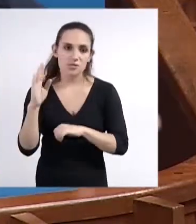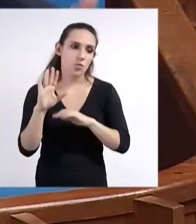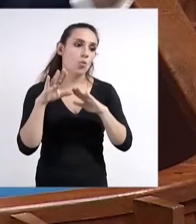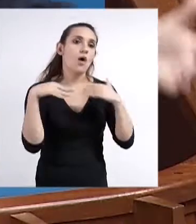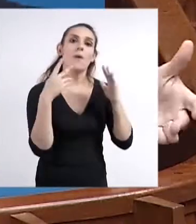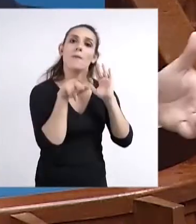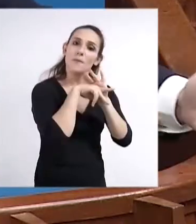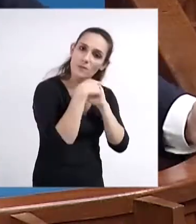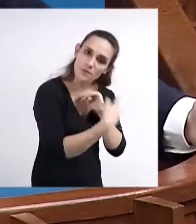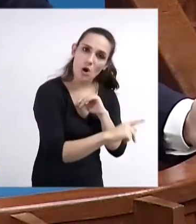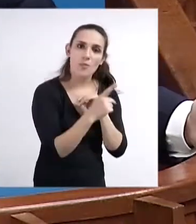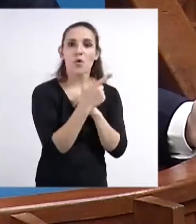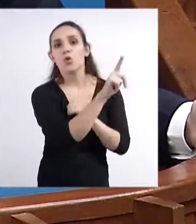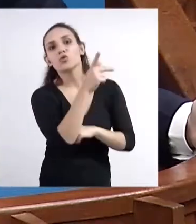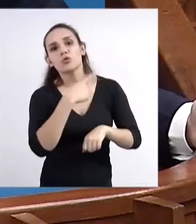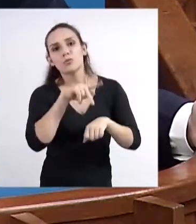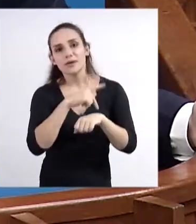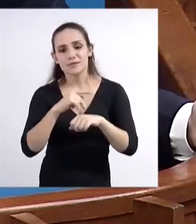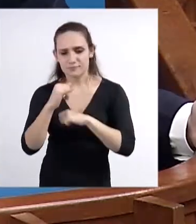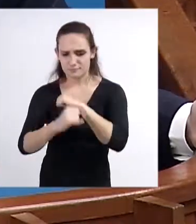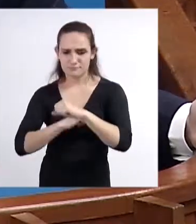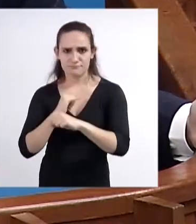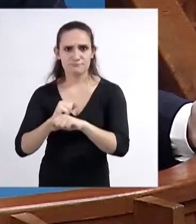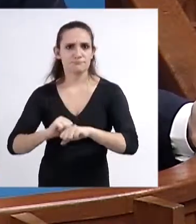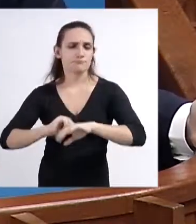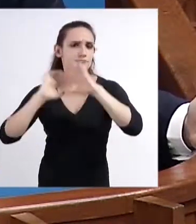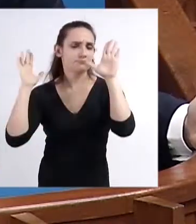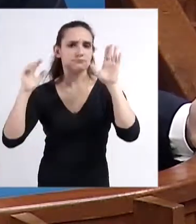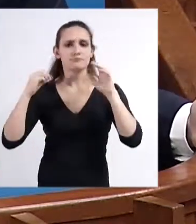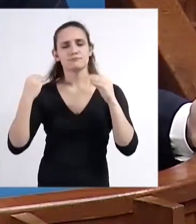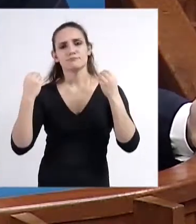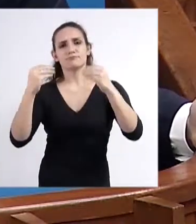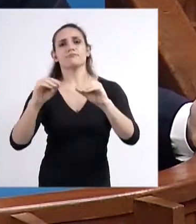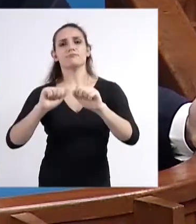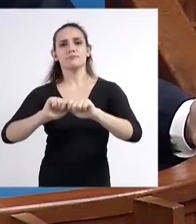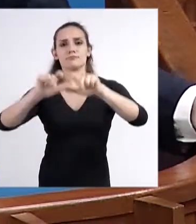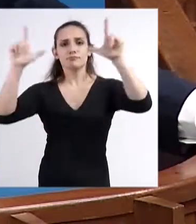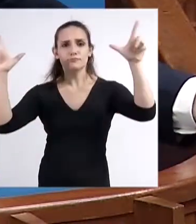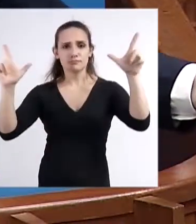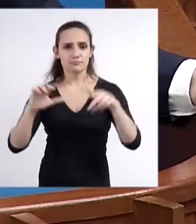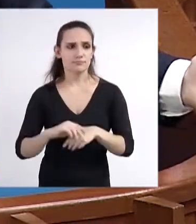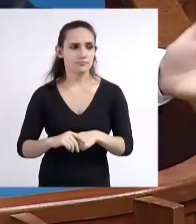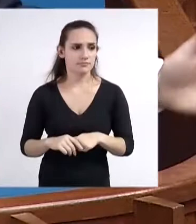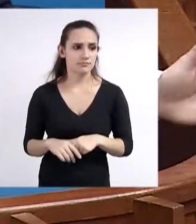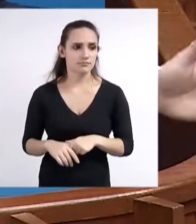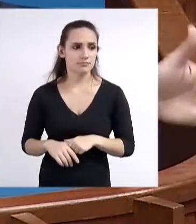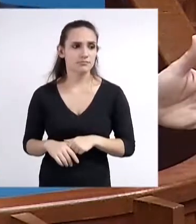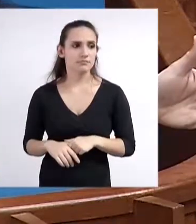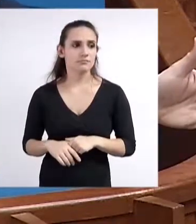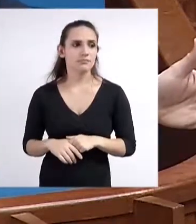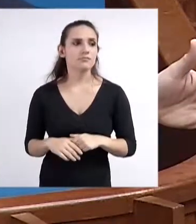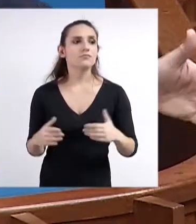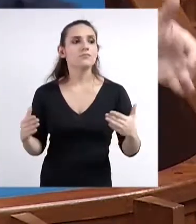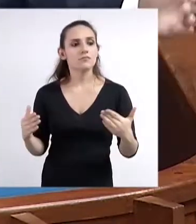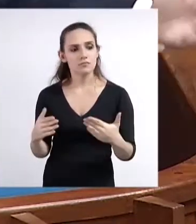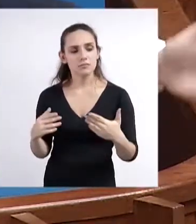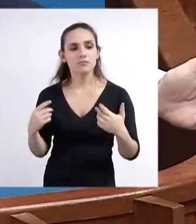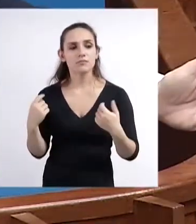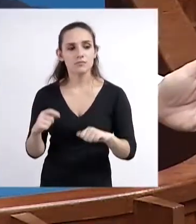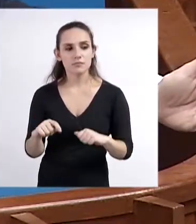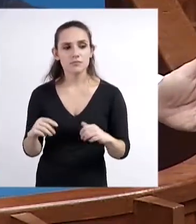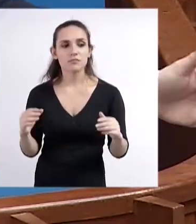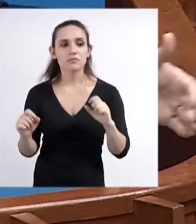online, disponível nas secretarias via online. E hoje você precisa fazer